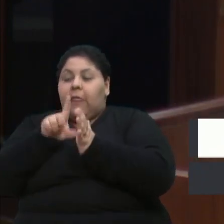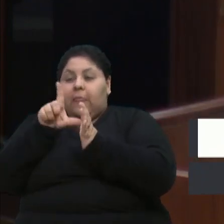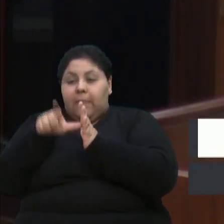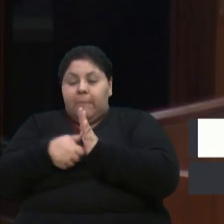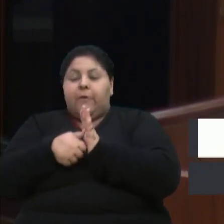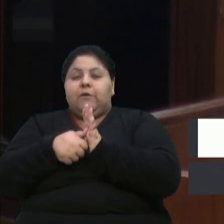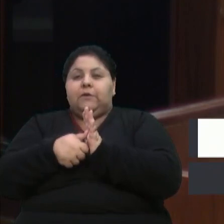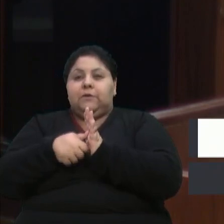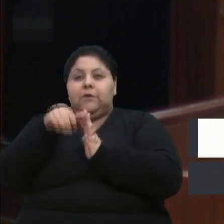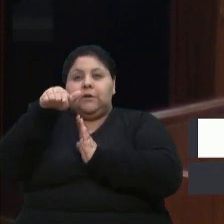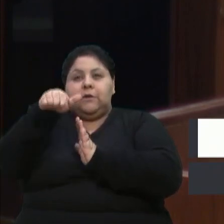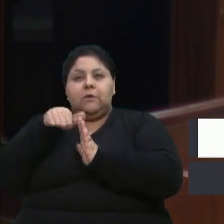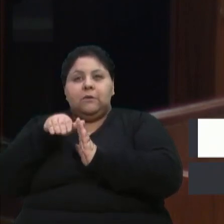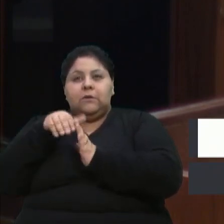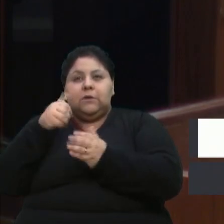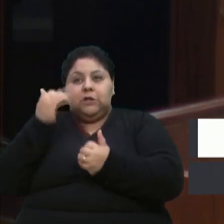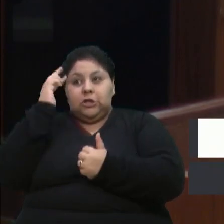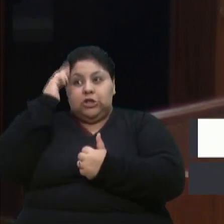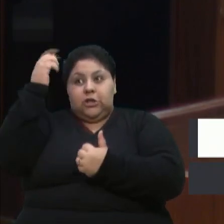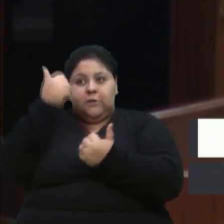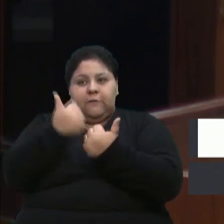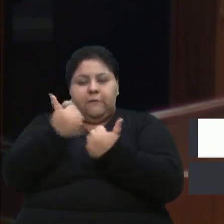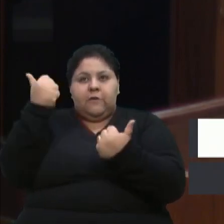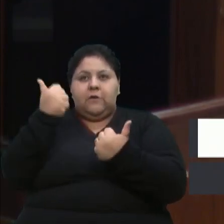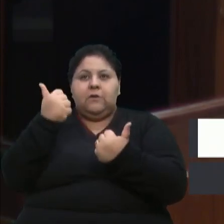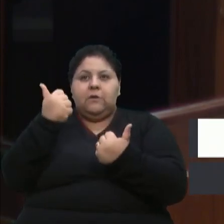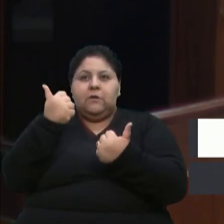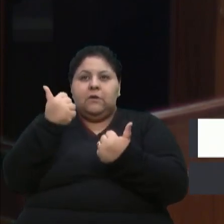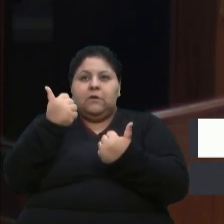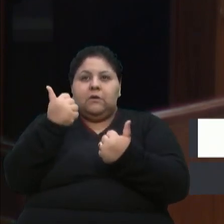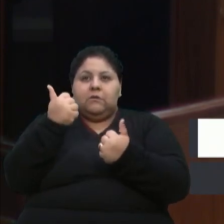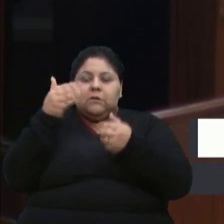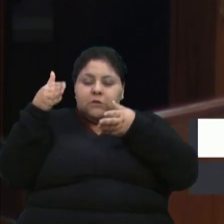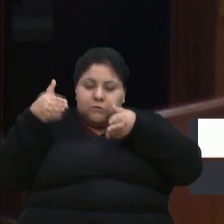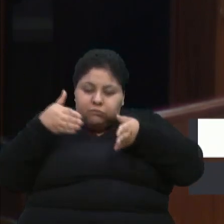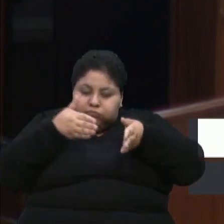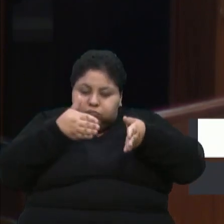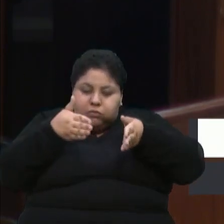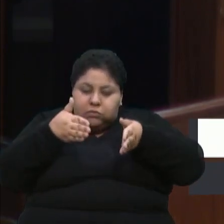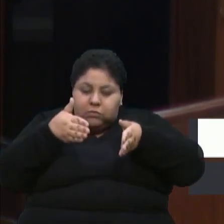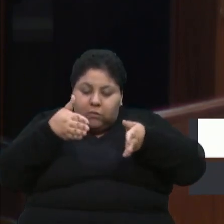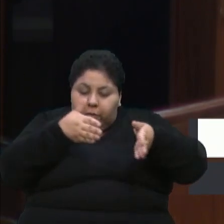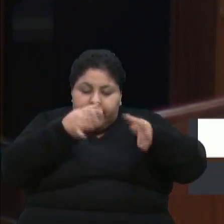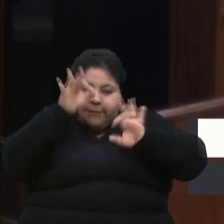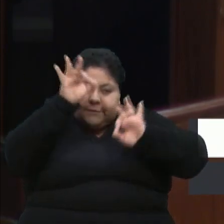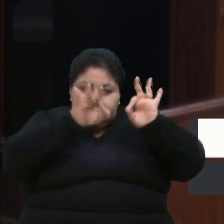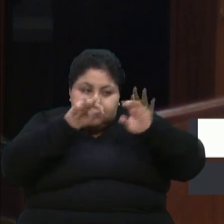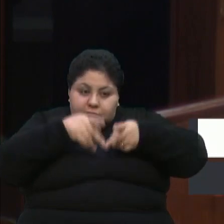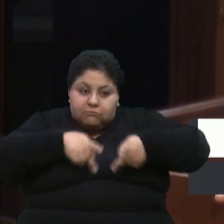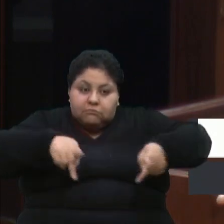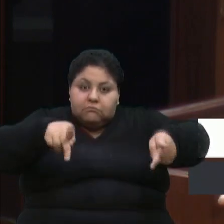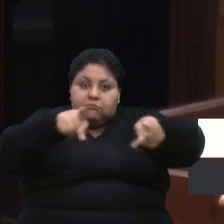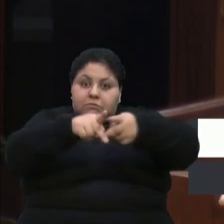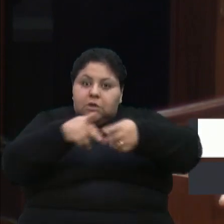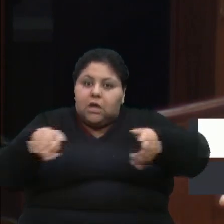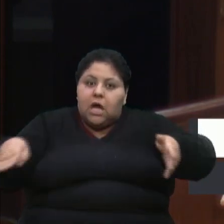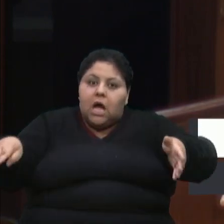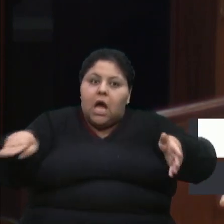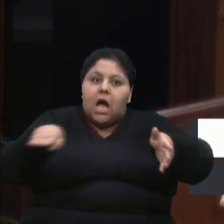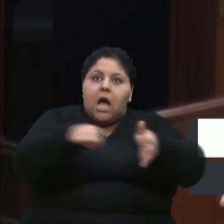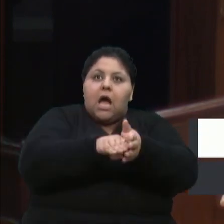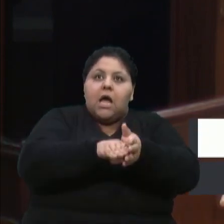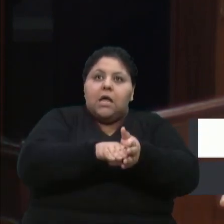gabinete, para que pudesse orientar a população, inclusive os vereadores, porque até vereadores da bancada do PT estavam fazendo reuniões